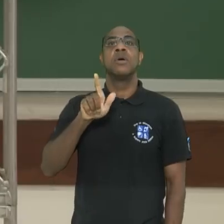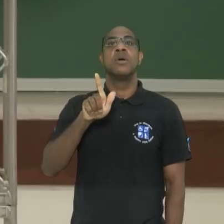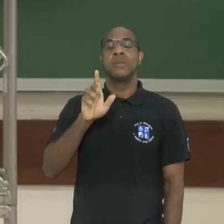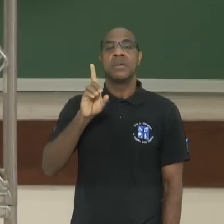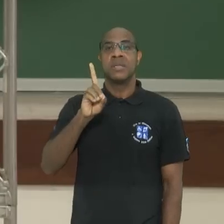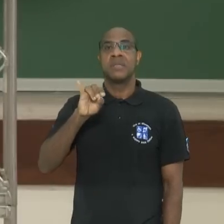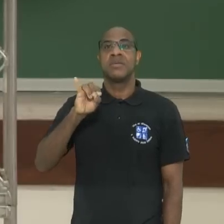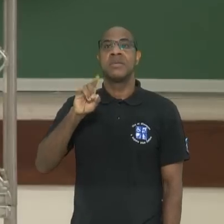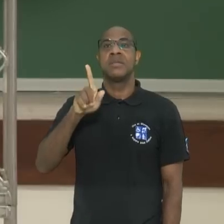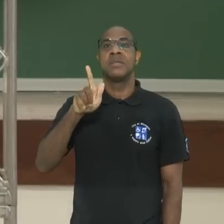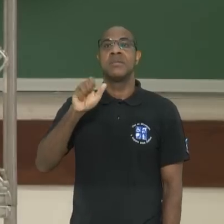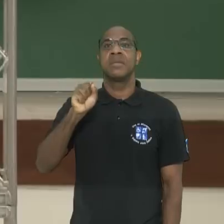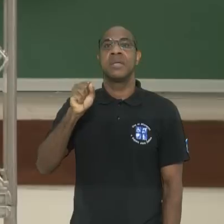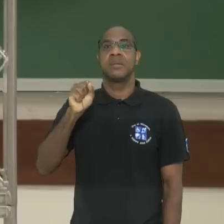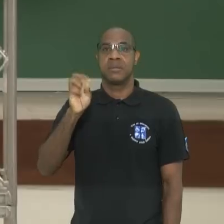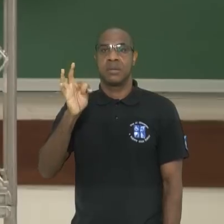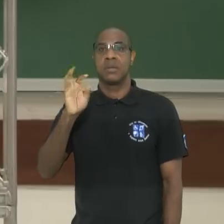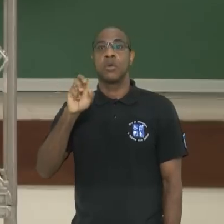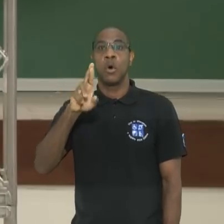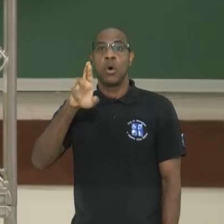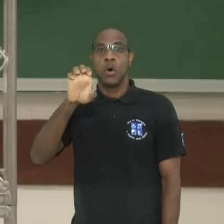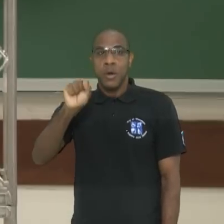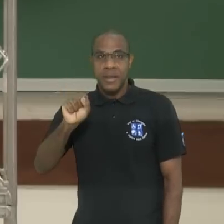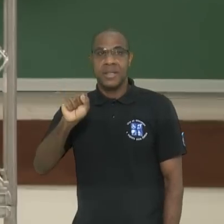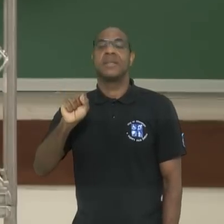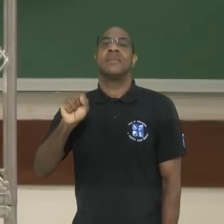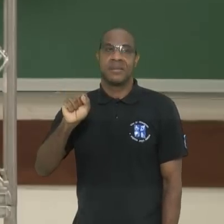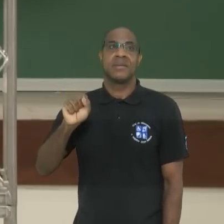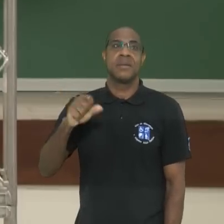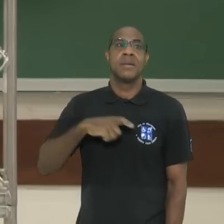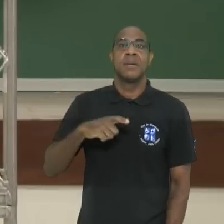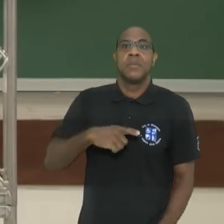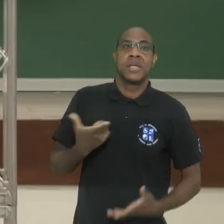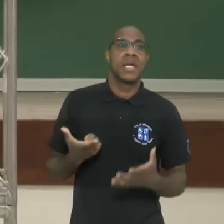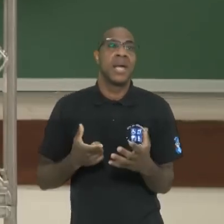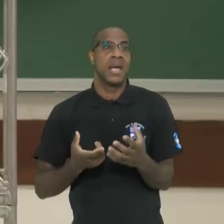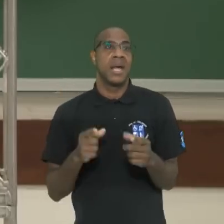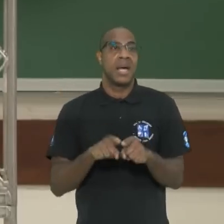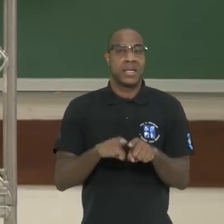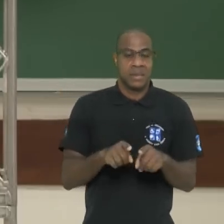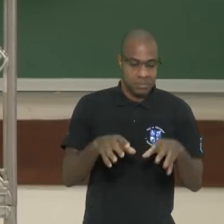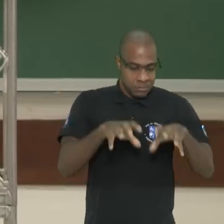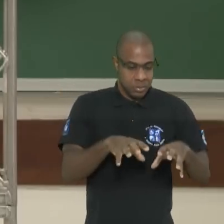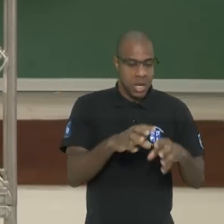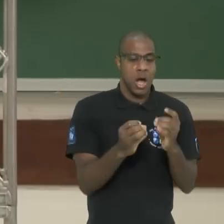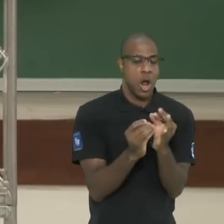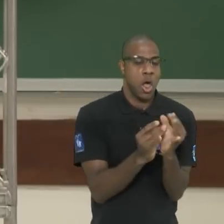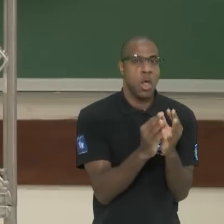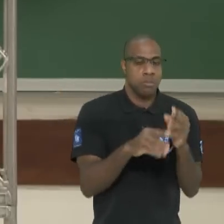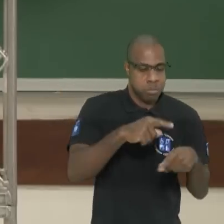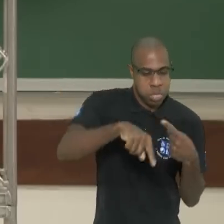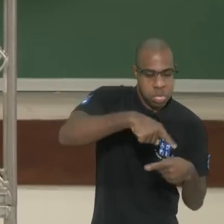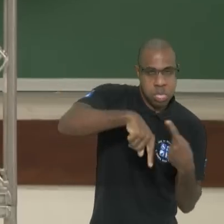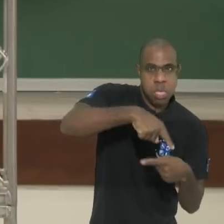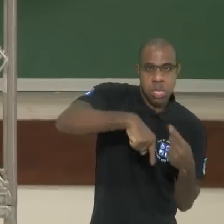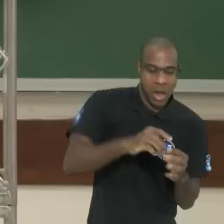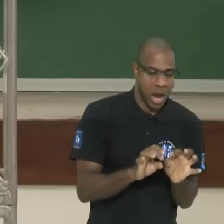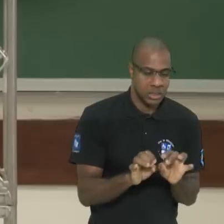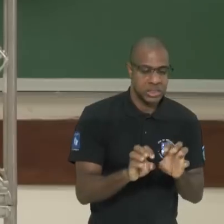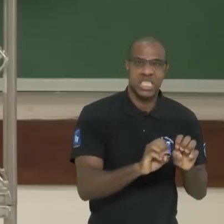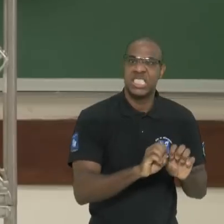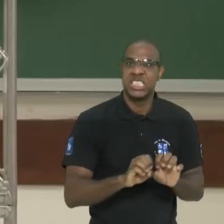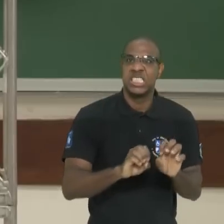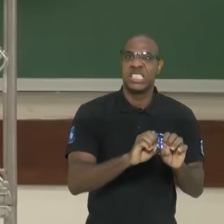orgânica é acumulada num reservatório, ela é decomposta por bactérias e o gás que sai dessa decomposição, ele